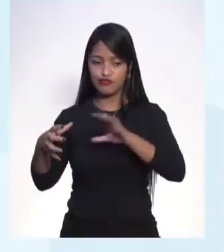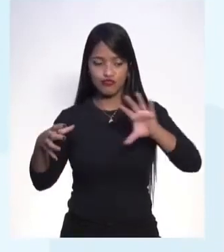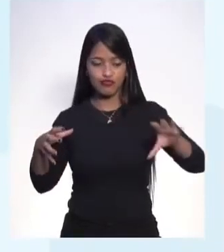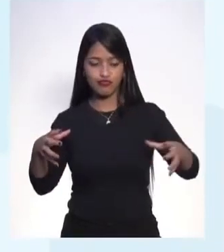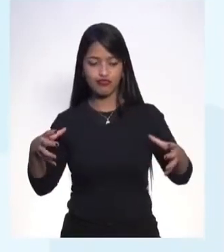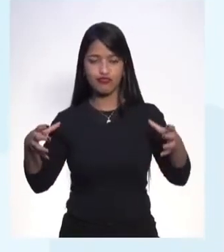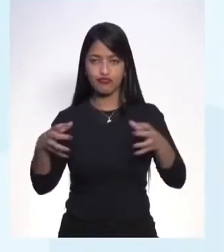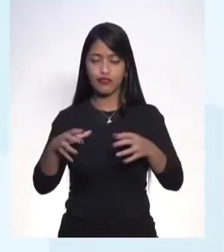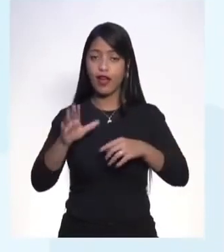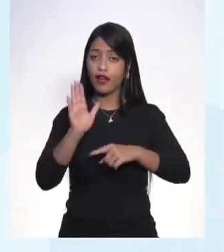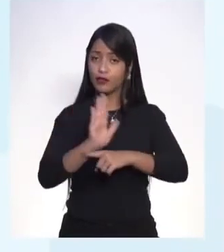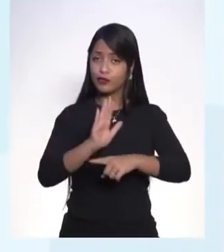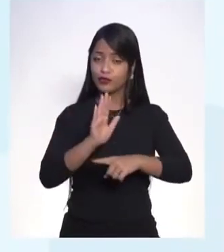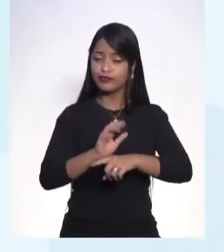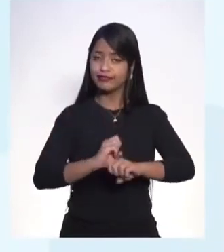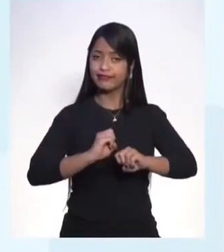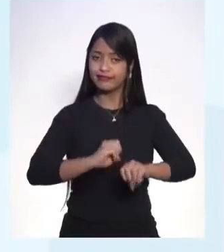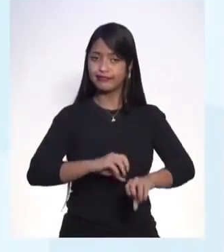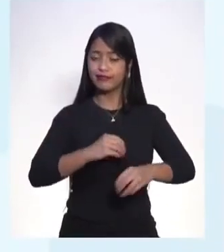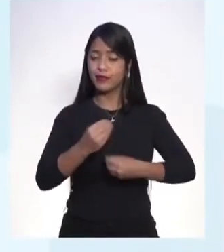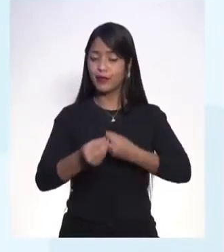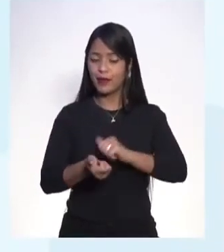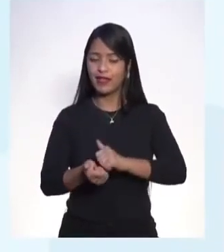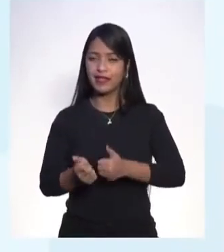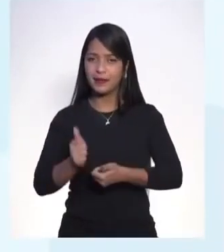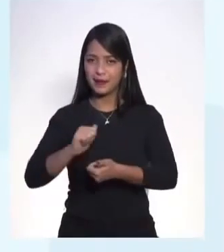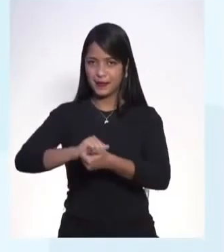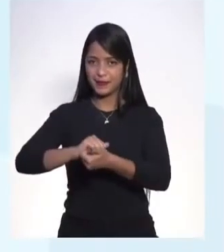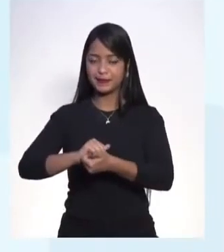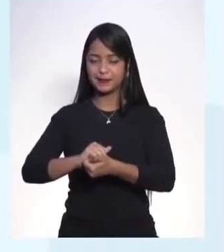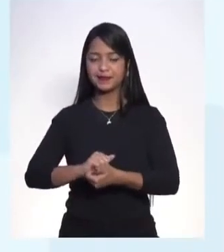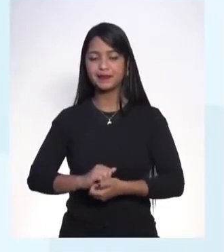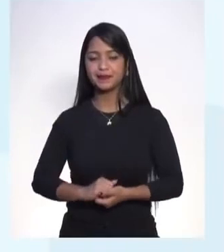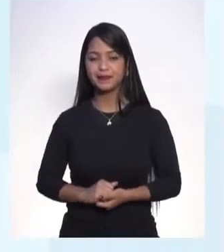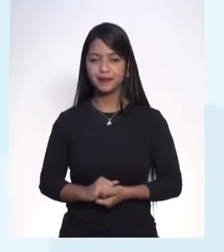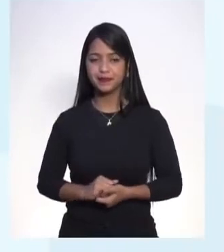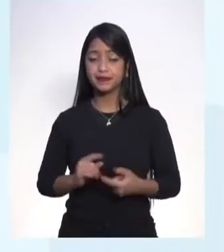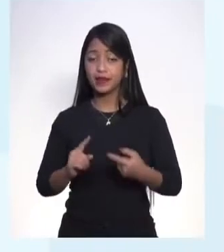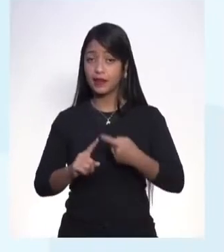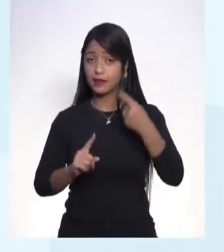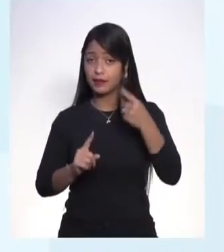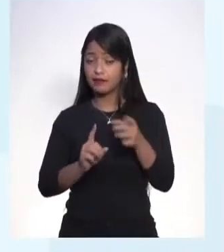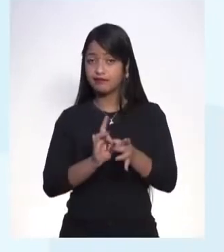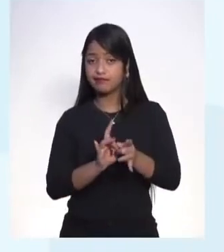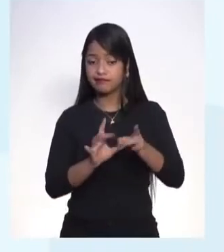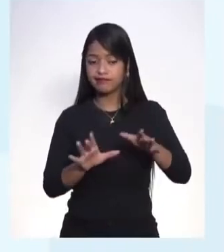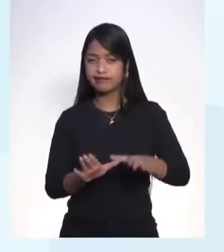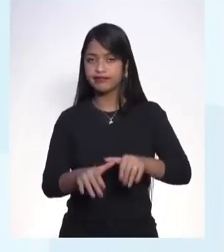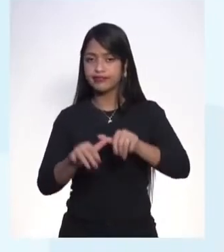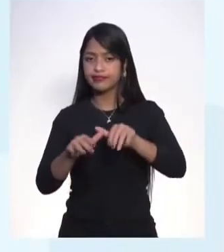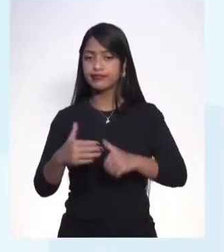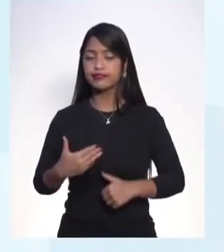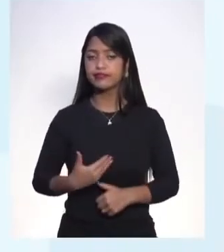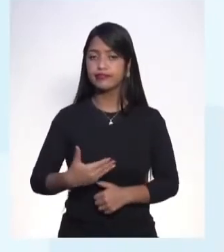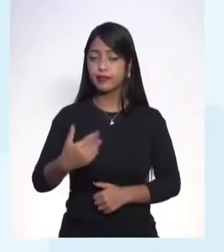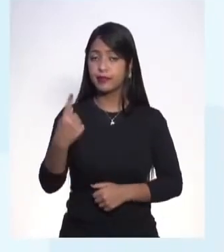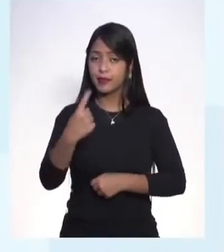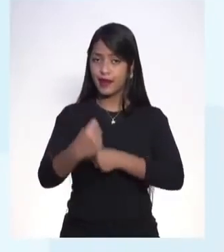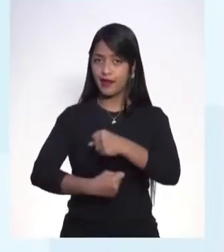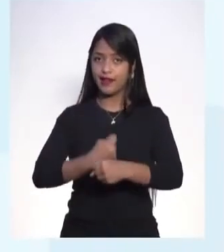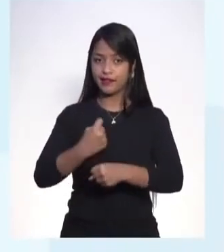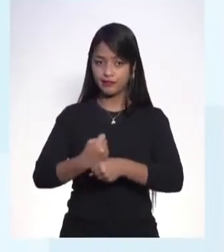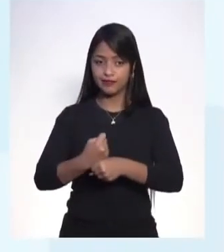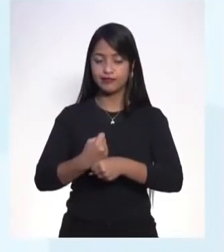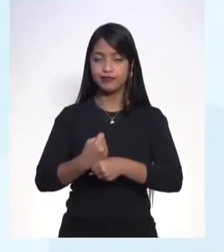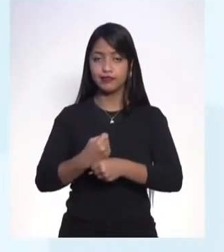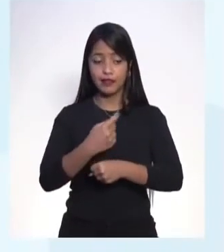para auxiliar na reintrodução da espécie no habitat. A primeira soltura deve ocorrer ao longo do primeiro ano,